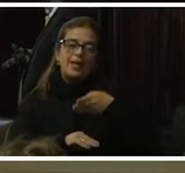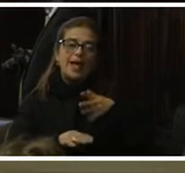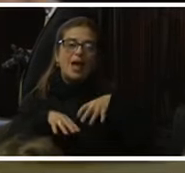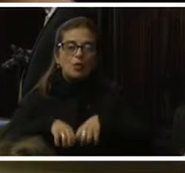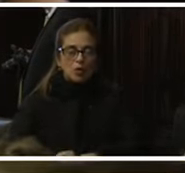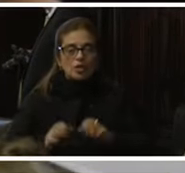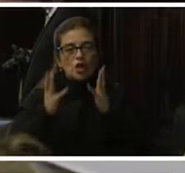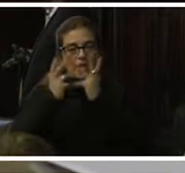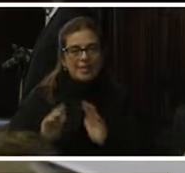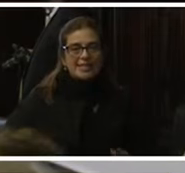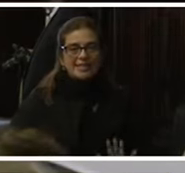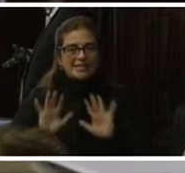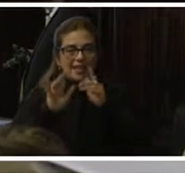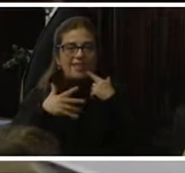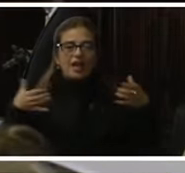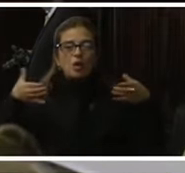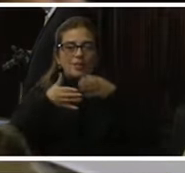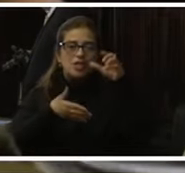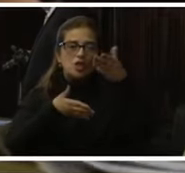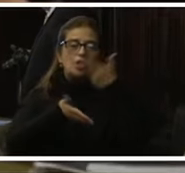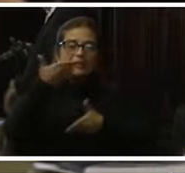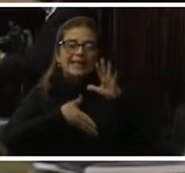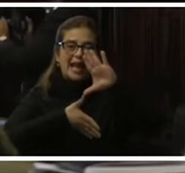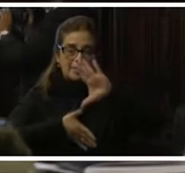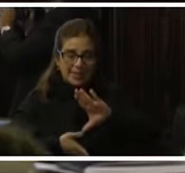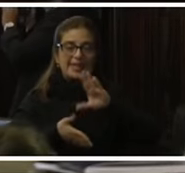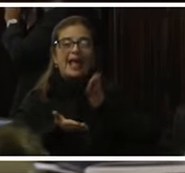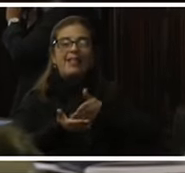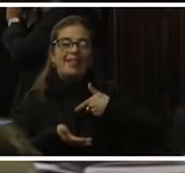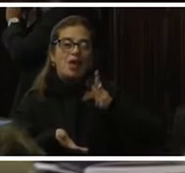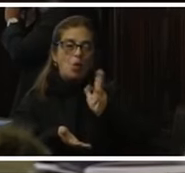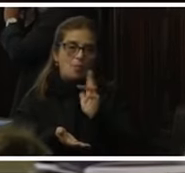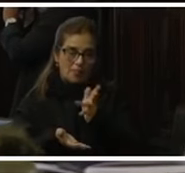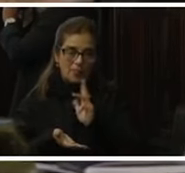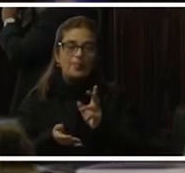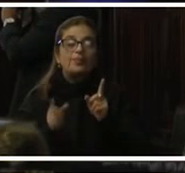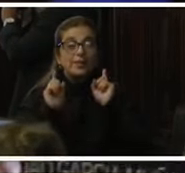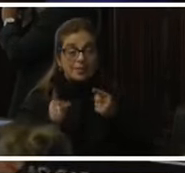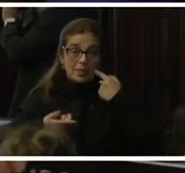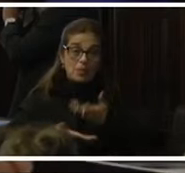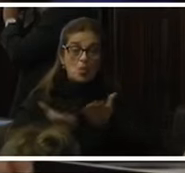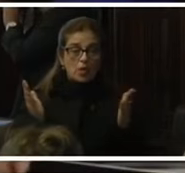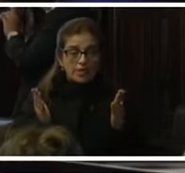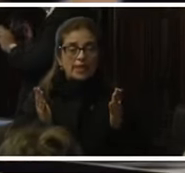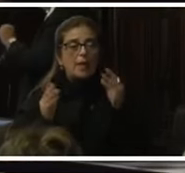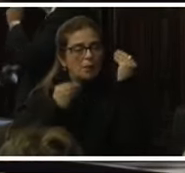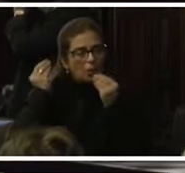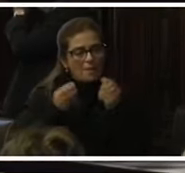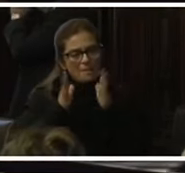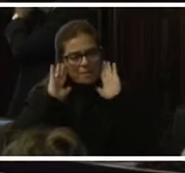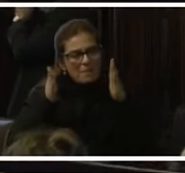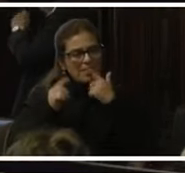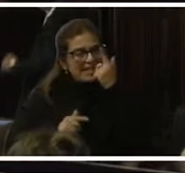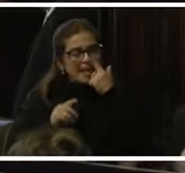no âmbito desta comissão interamericana de direitos humanos e demonstra a crescente preocupação de nossa